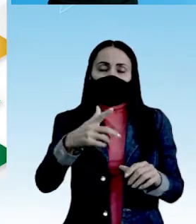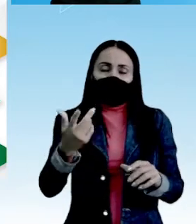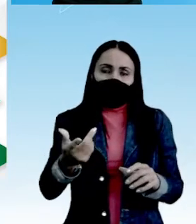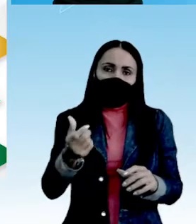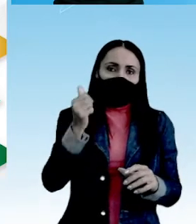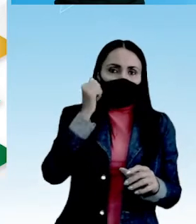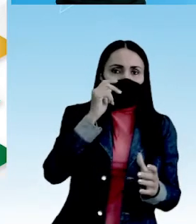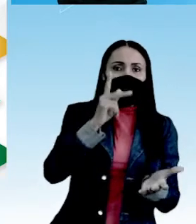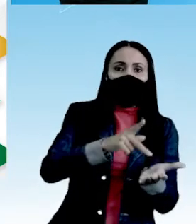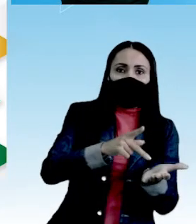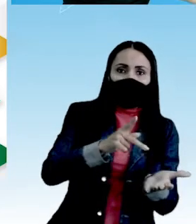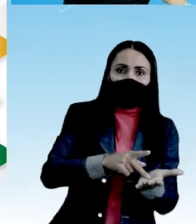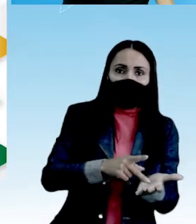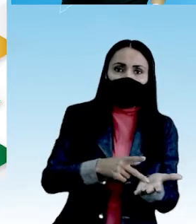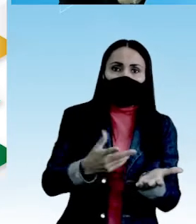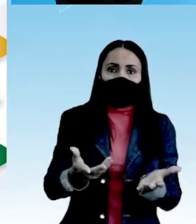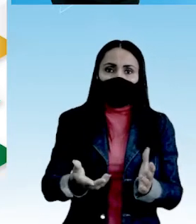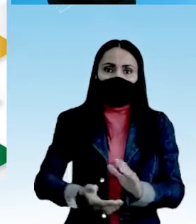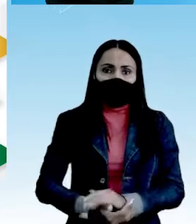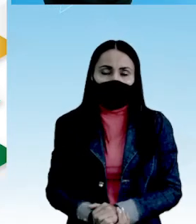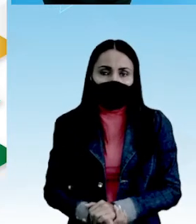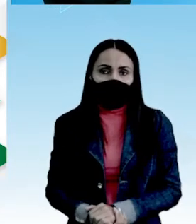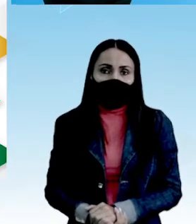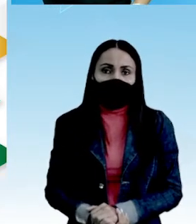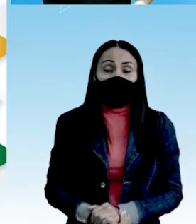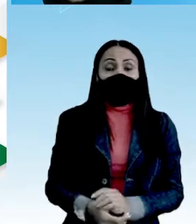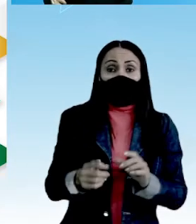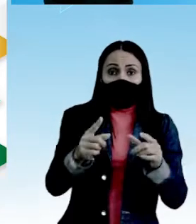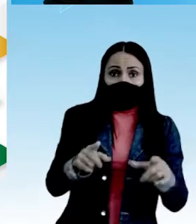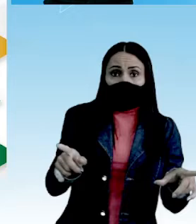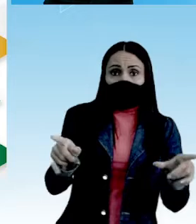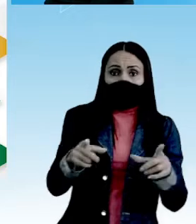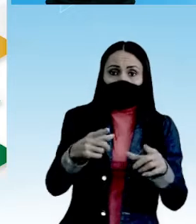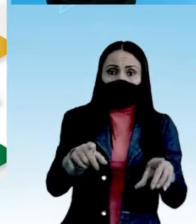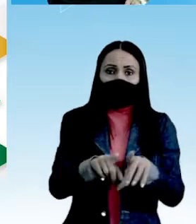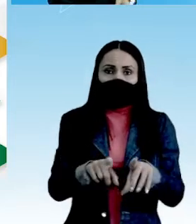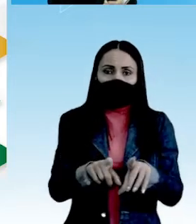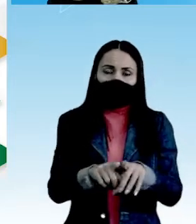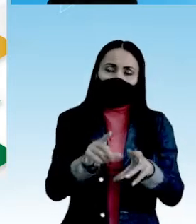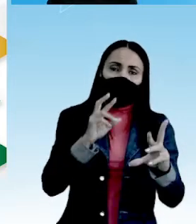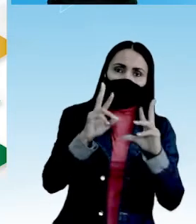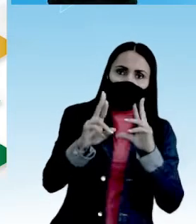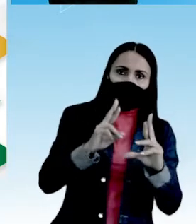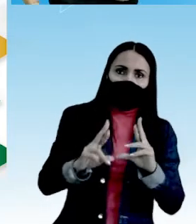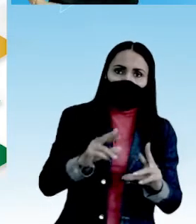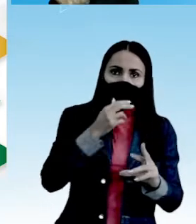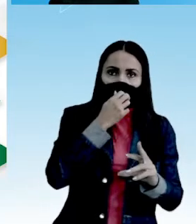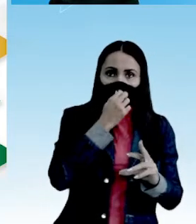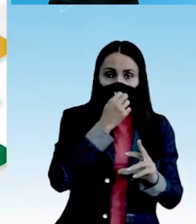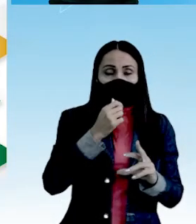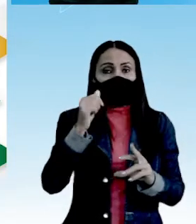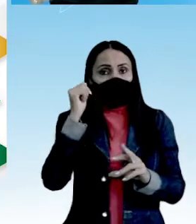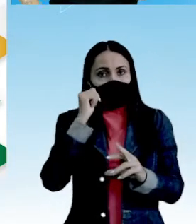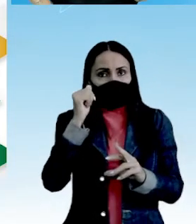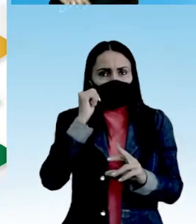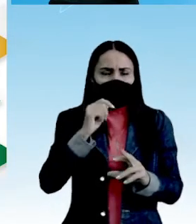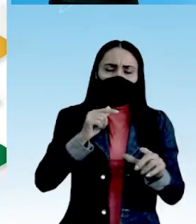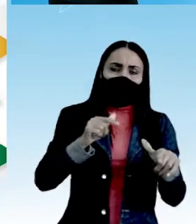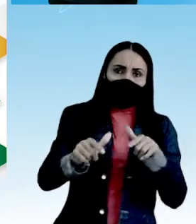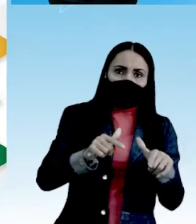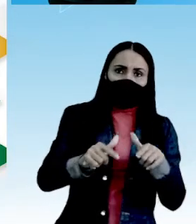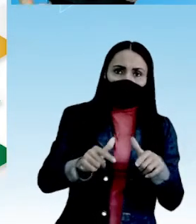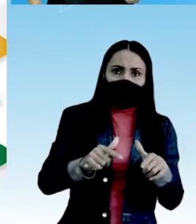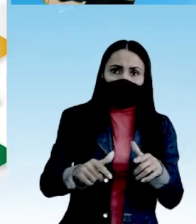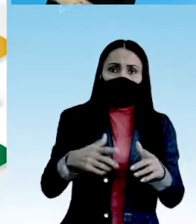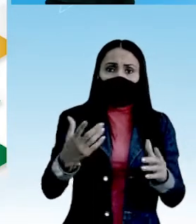nem menor vaidade, né? Que canta essa música e ela meio que é uma resposta, né? Então é uma mulher que realmente trabalha, mas